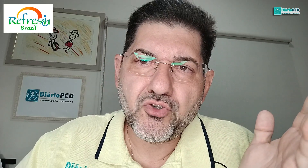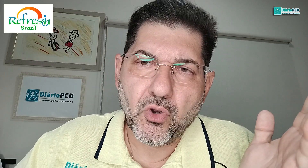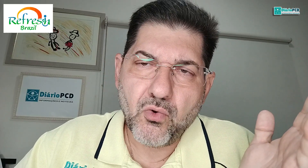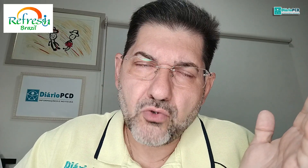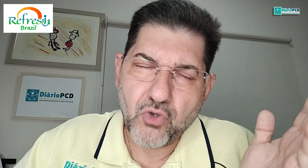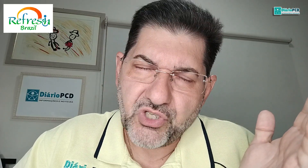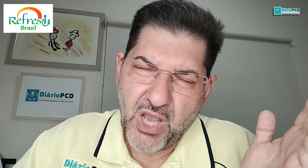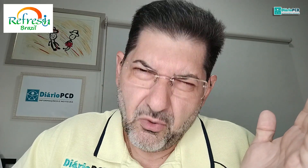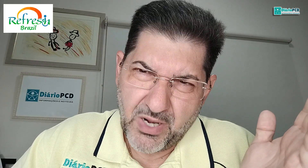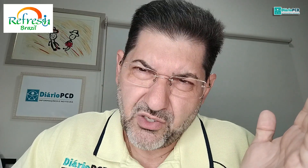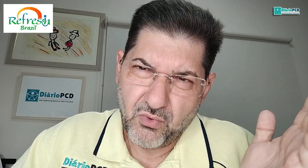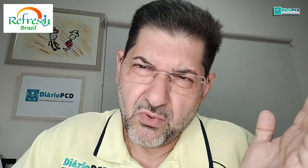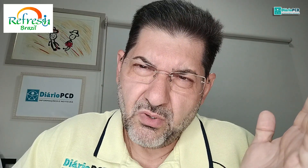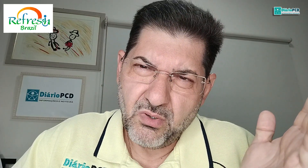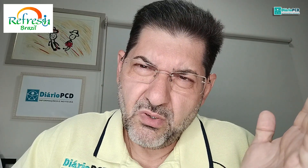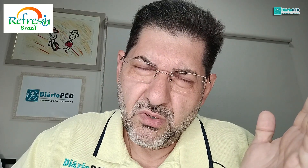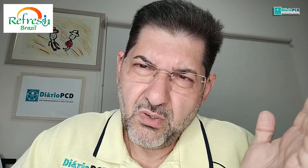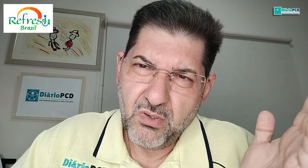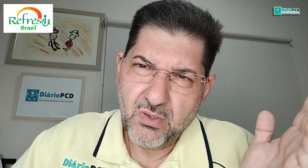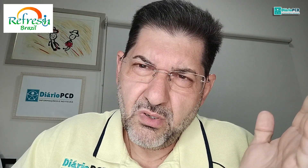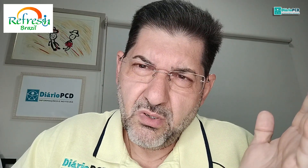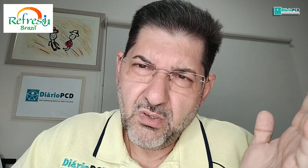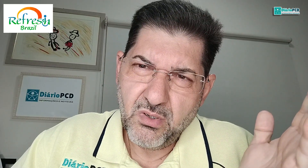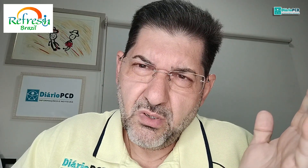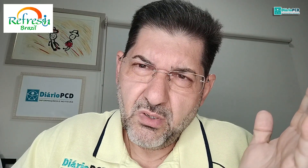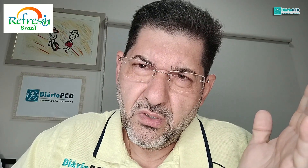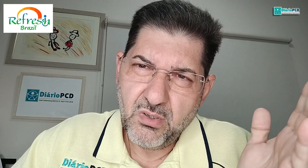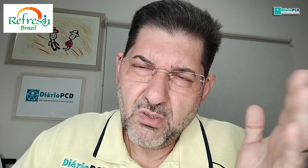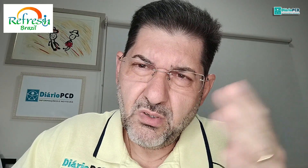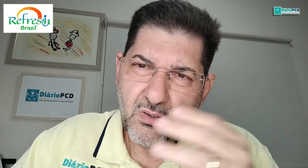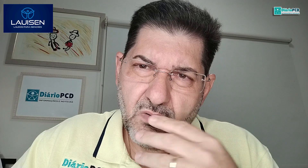avaliação biopsicossocial no Brasil?